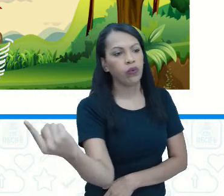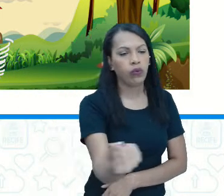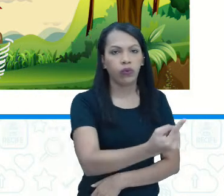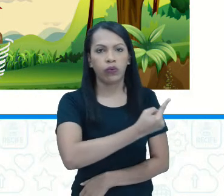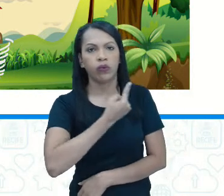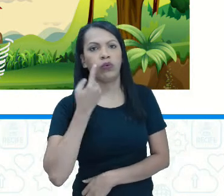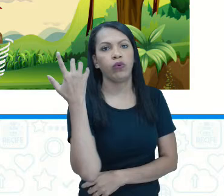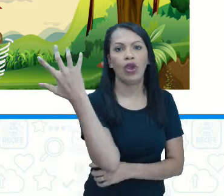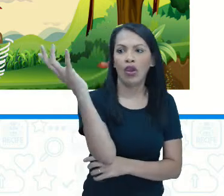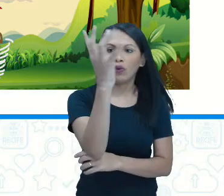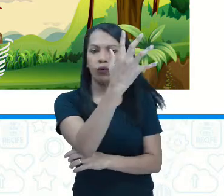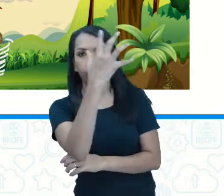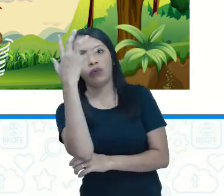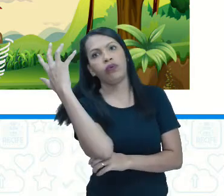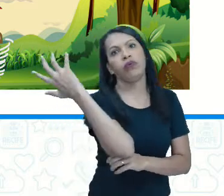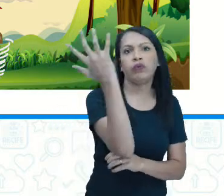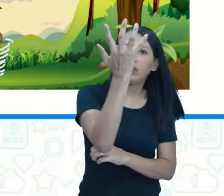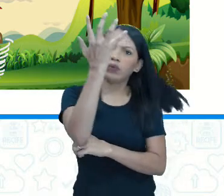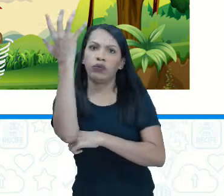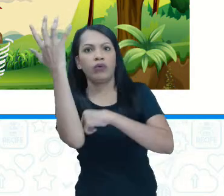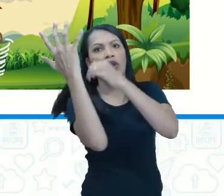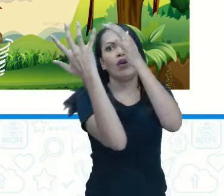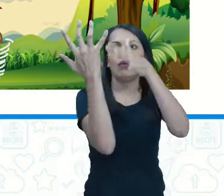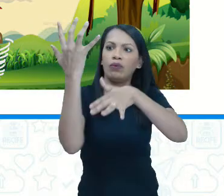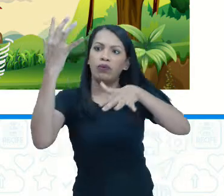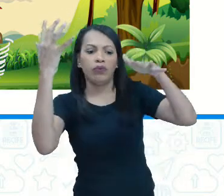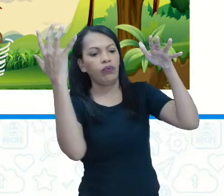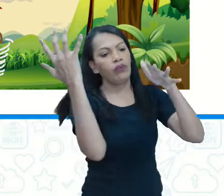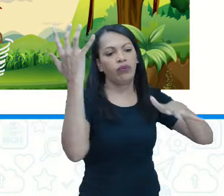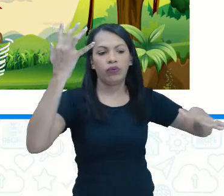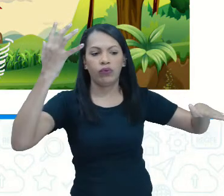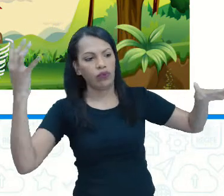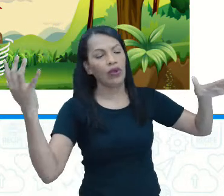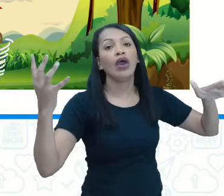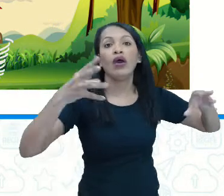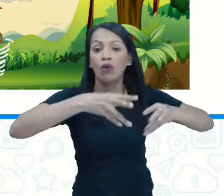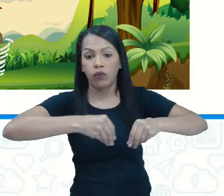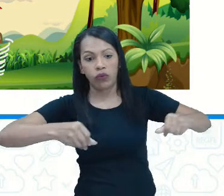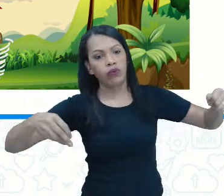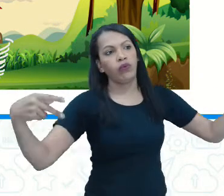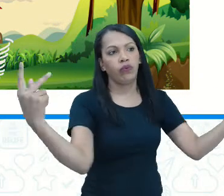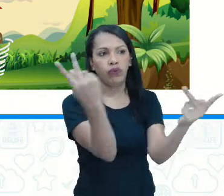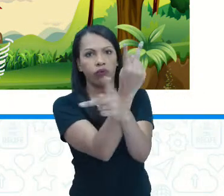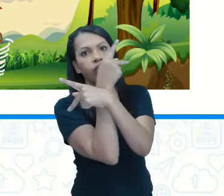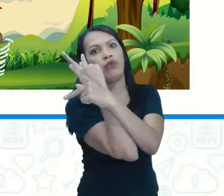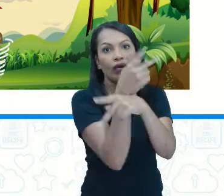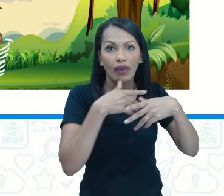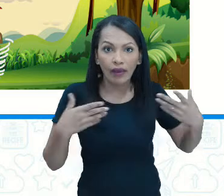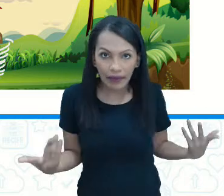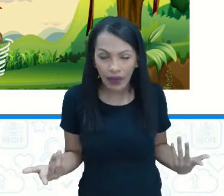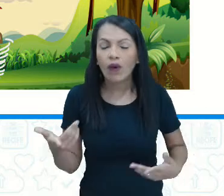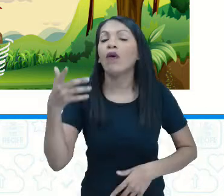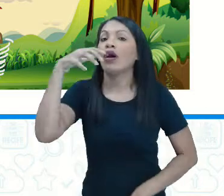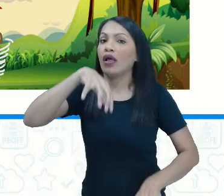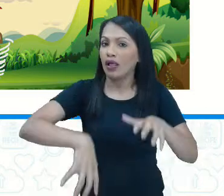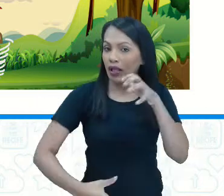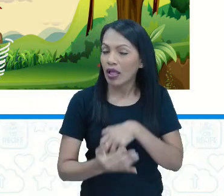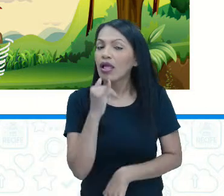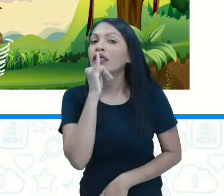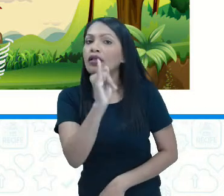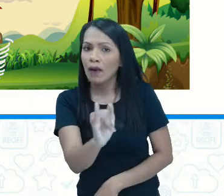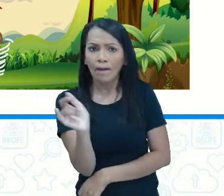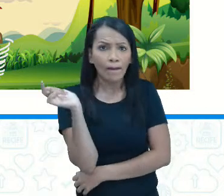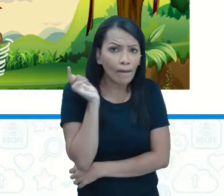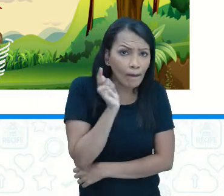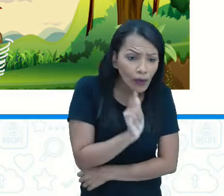e sujeira. A lenda do Saci conta que é possível capturá-lo, lançando